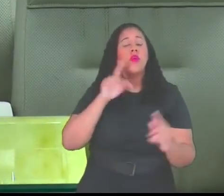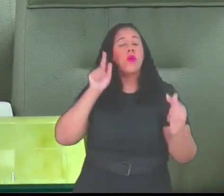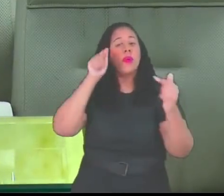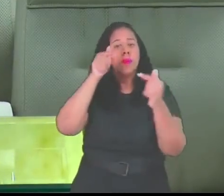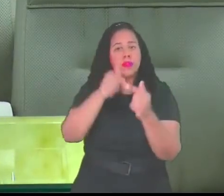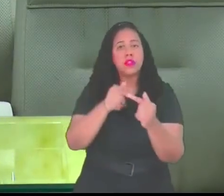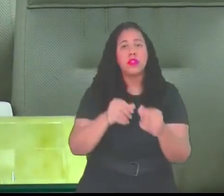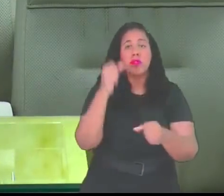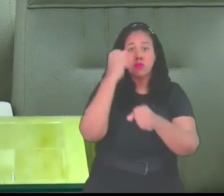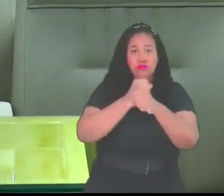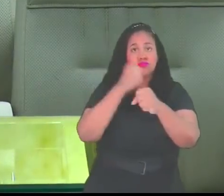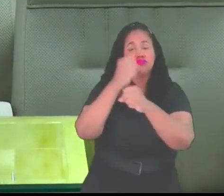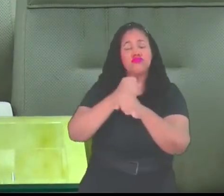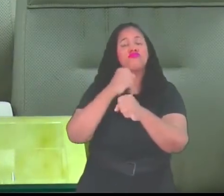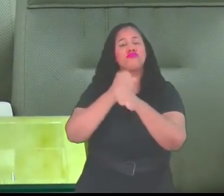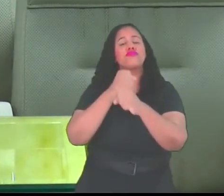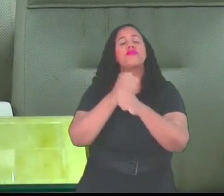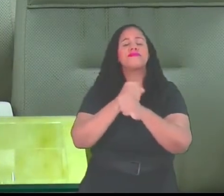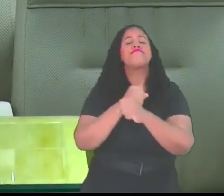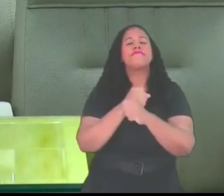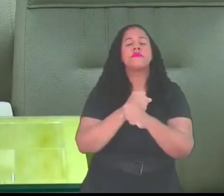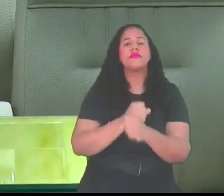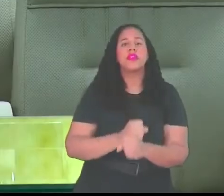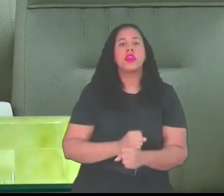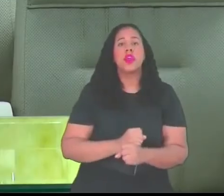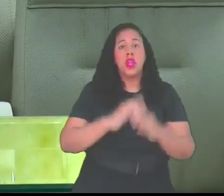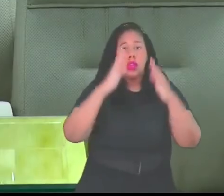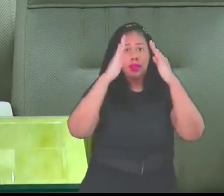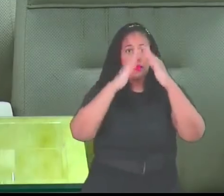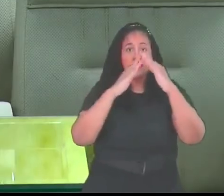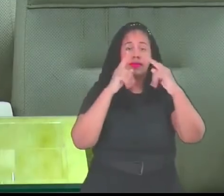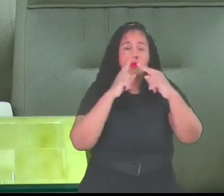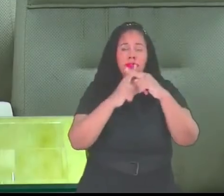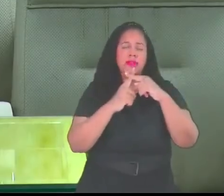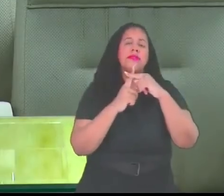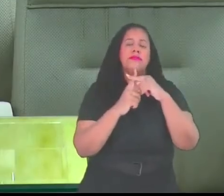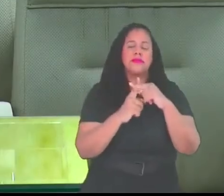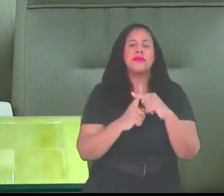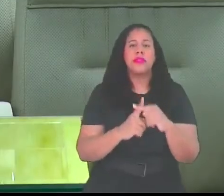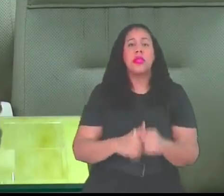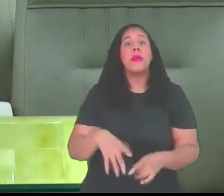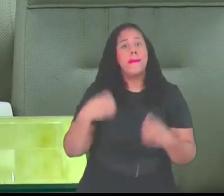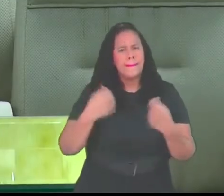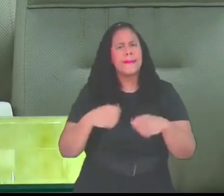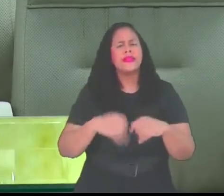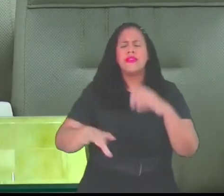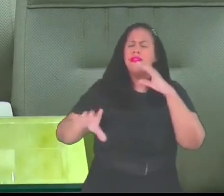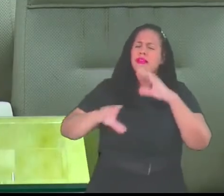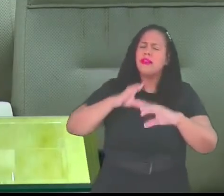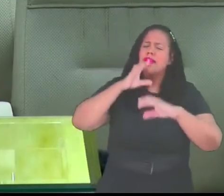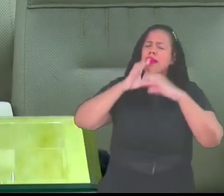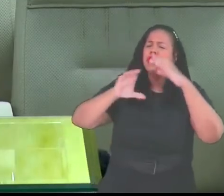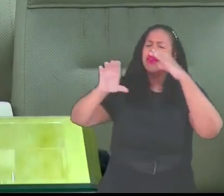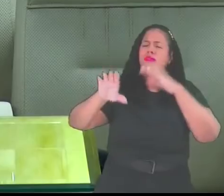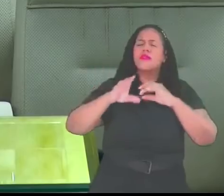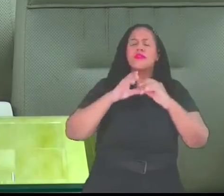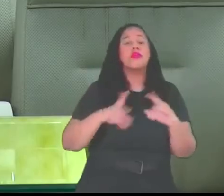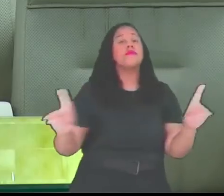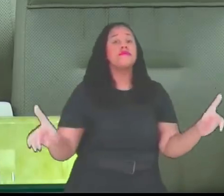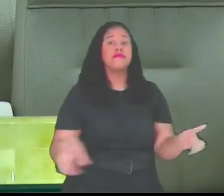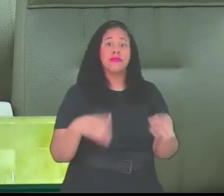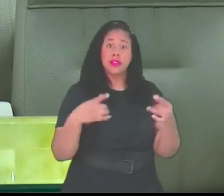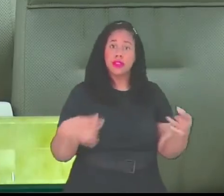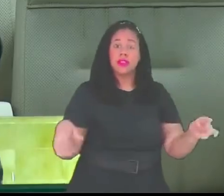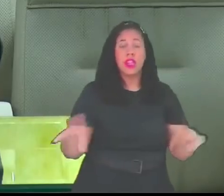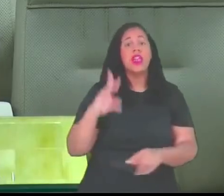templo. Então ele sabe que no templo tem que ter cantores, tem que ter maestros. Davi é um